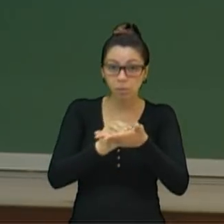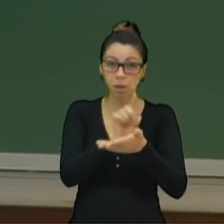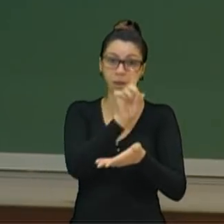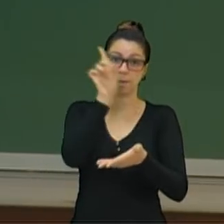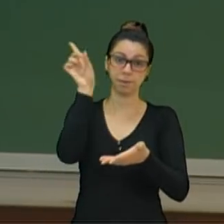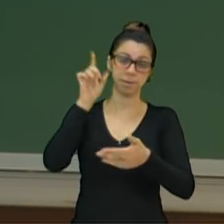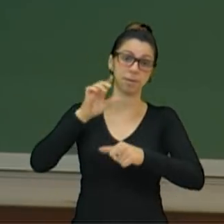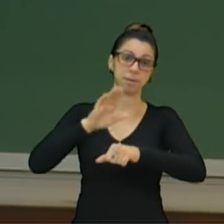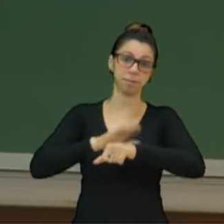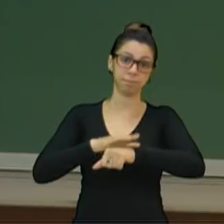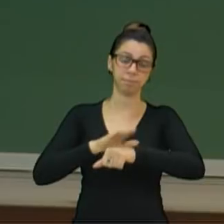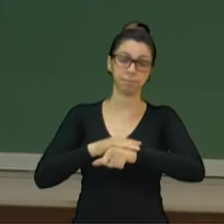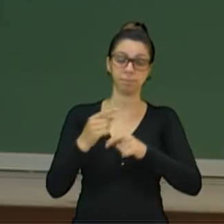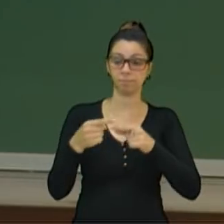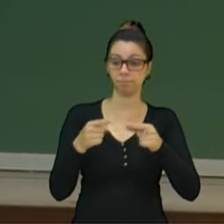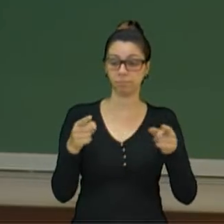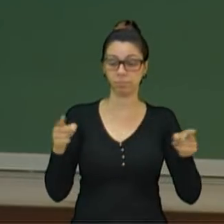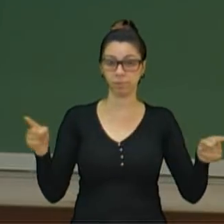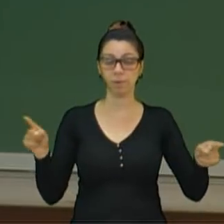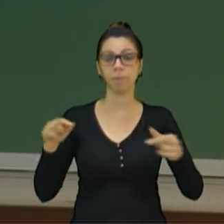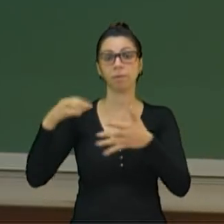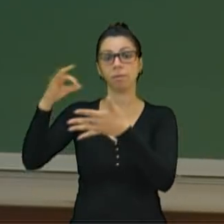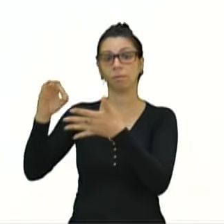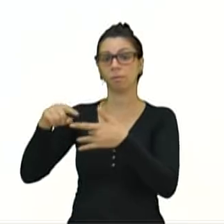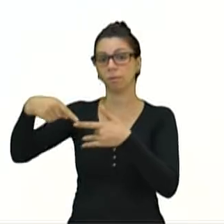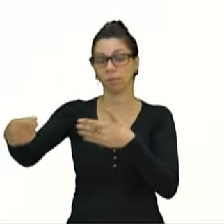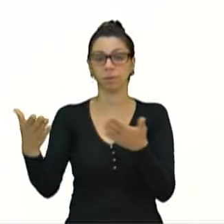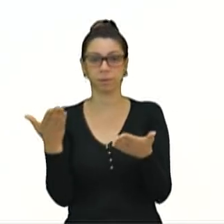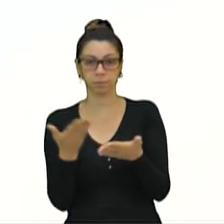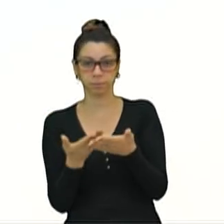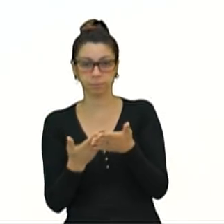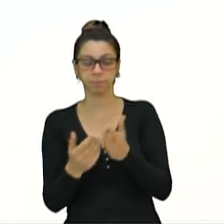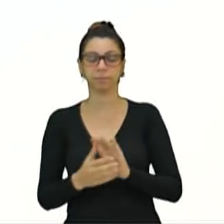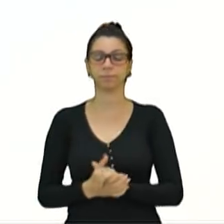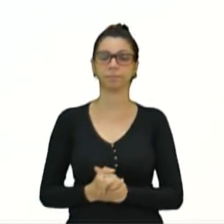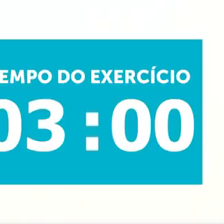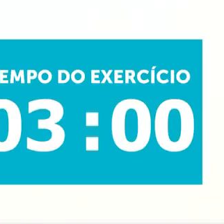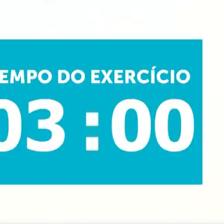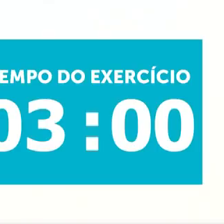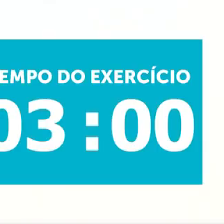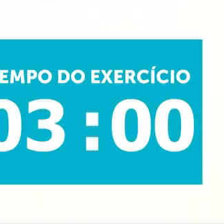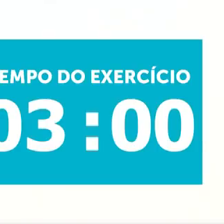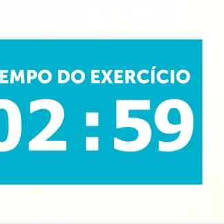um tempo maior para fazer, porque eu só vou corrigir na próxima aula.